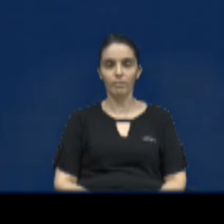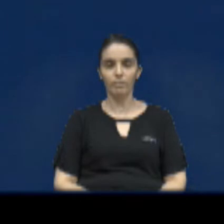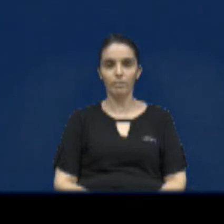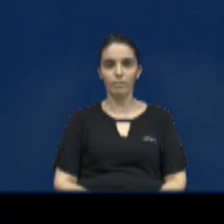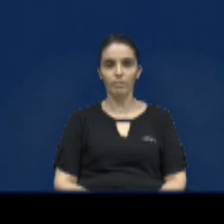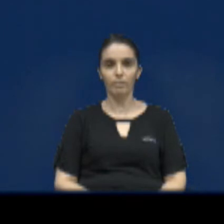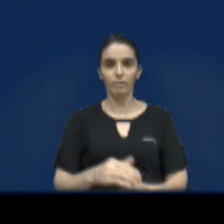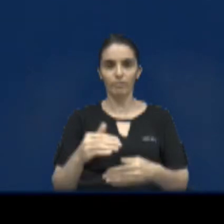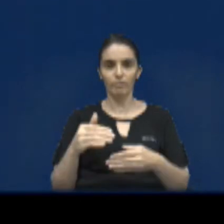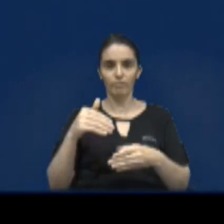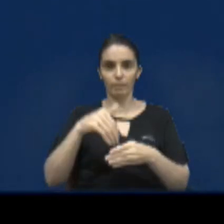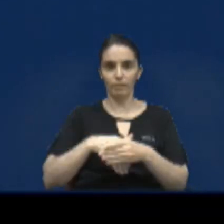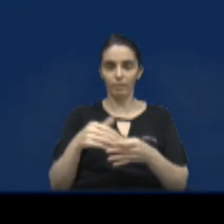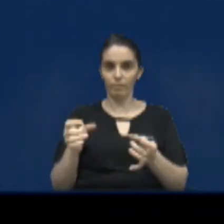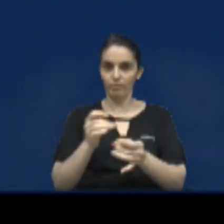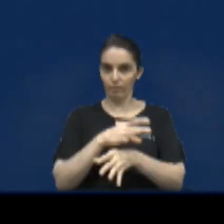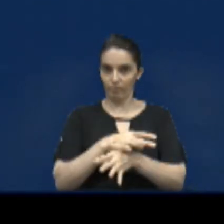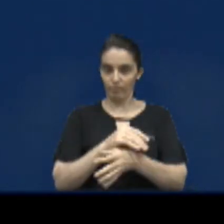Está encerrada a votação.